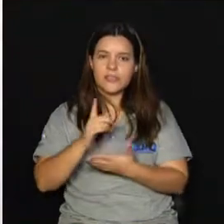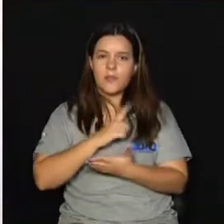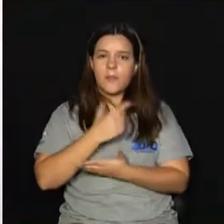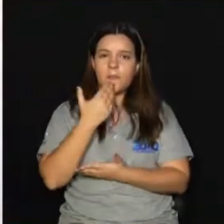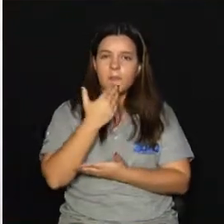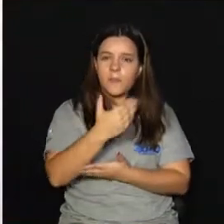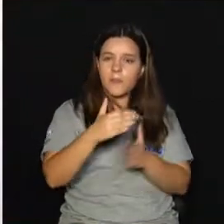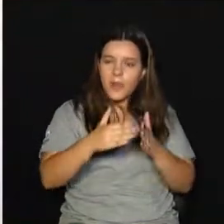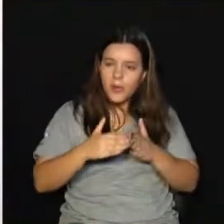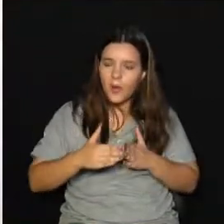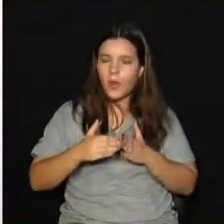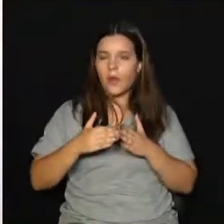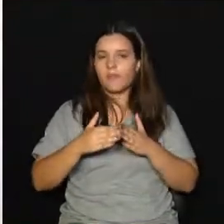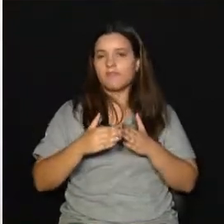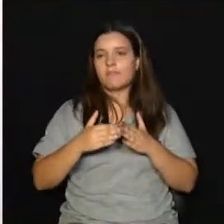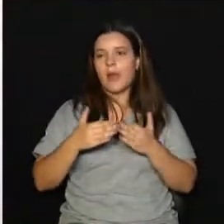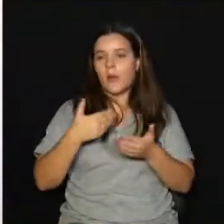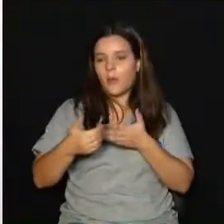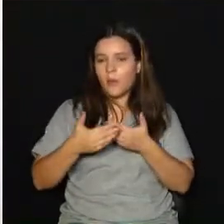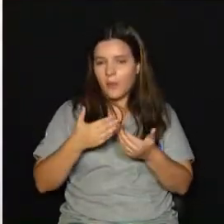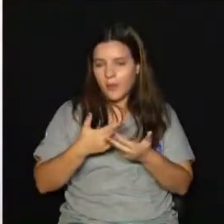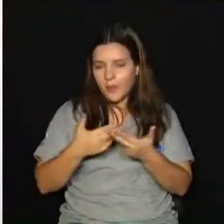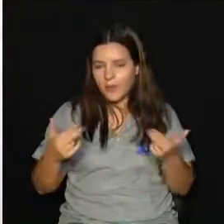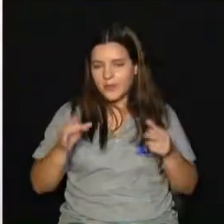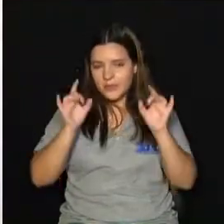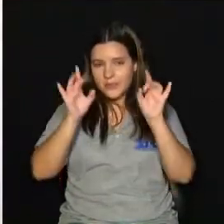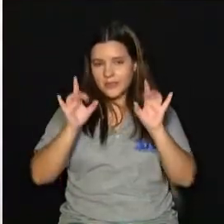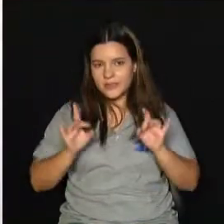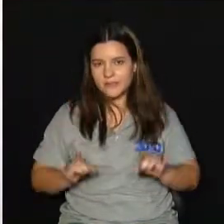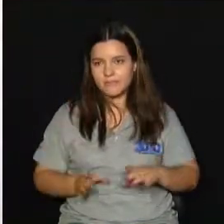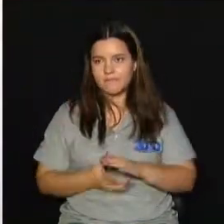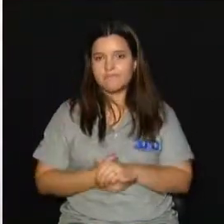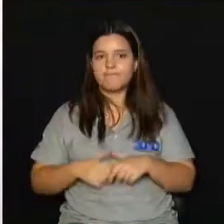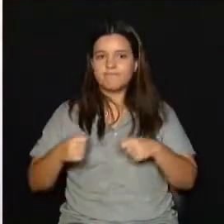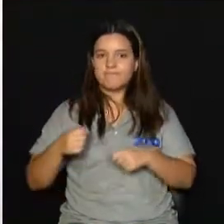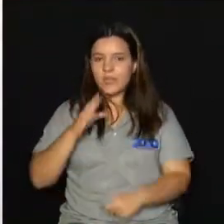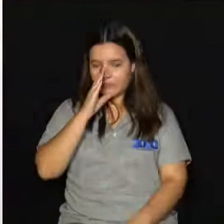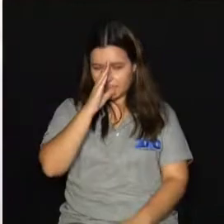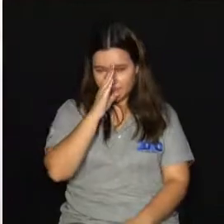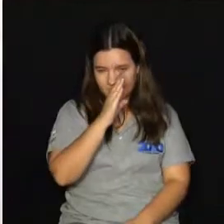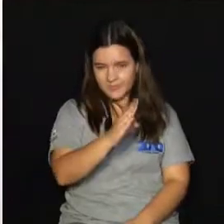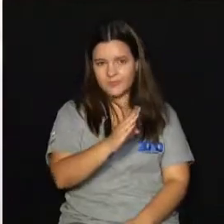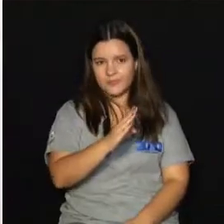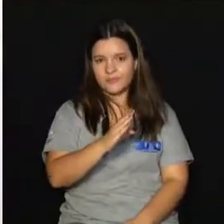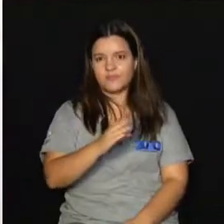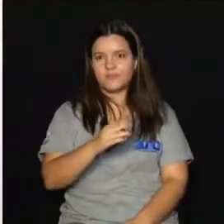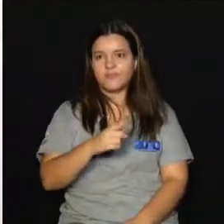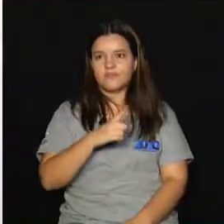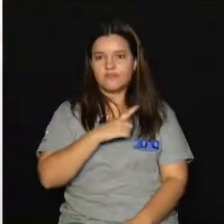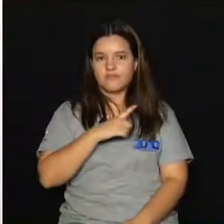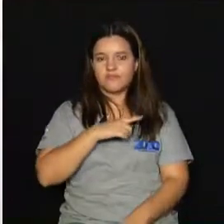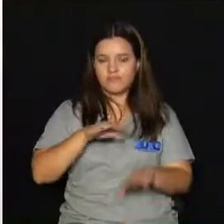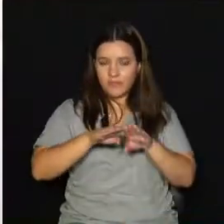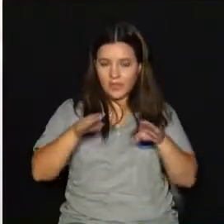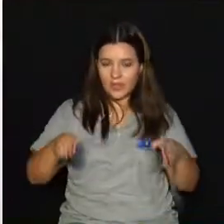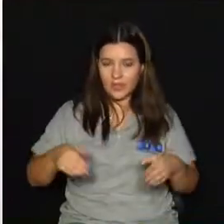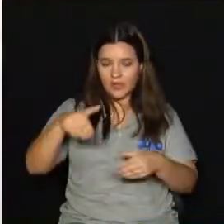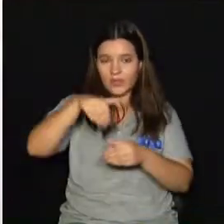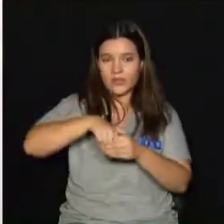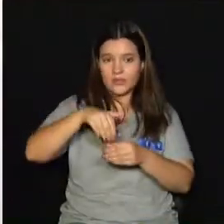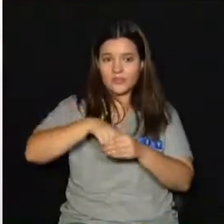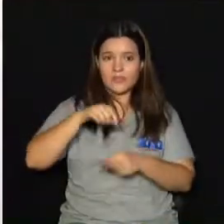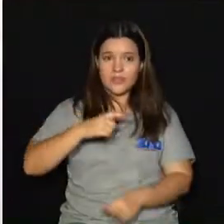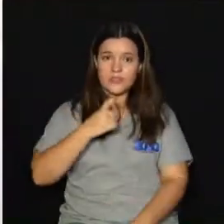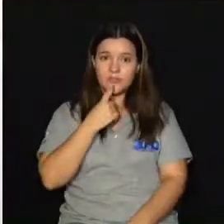petição, alguma coisa assim, que eles devem então se direcionar diretamente ao cartório eleitoral. No caso de Campinas, nós